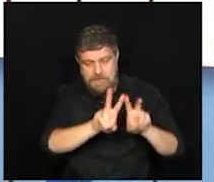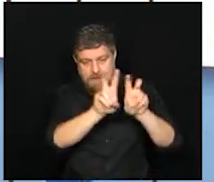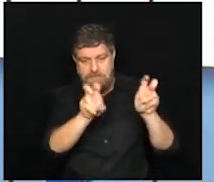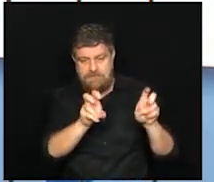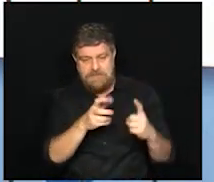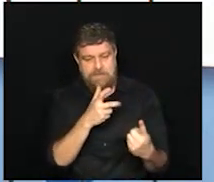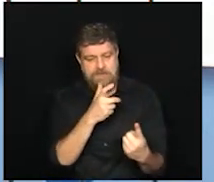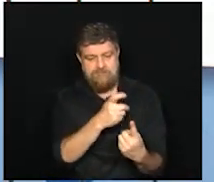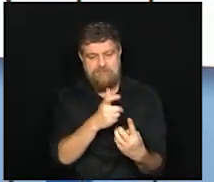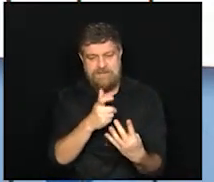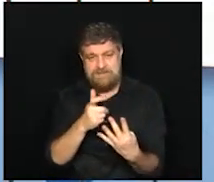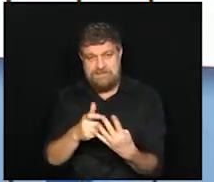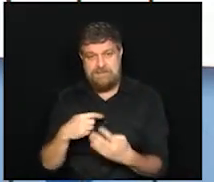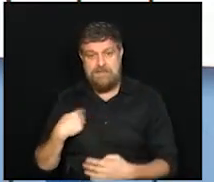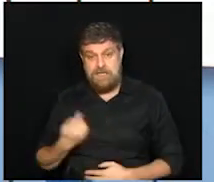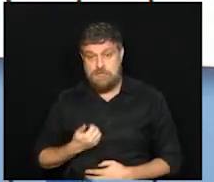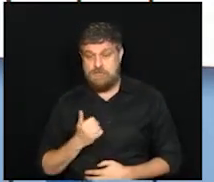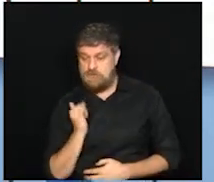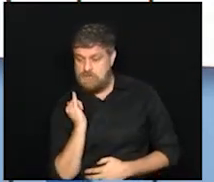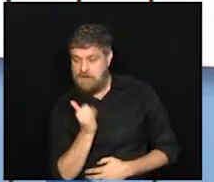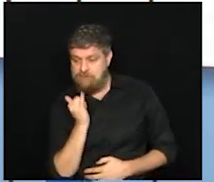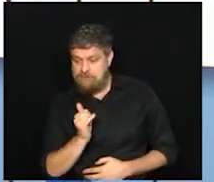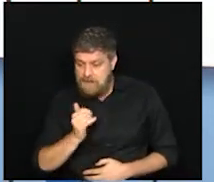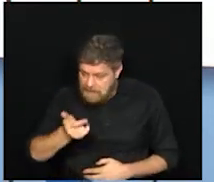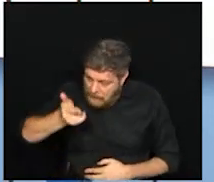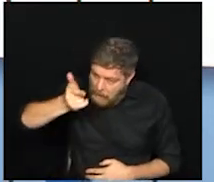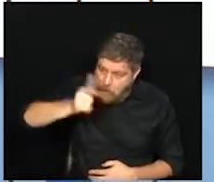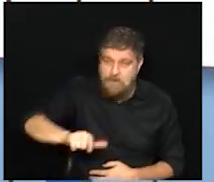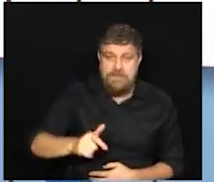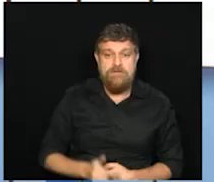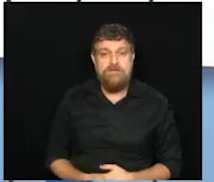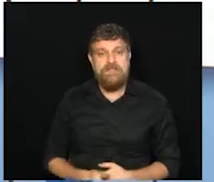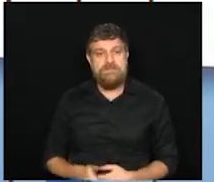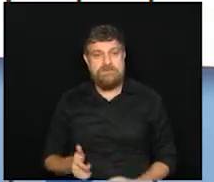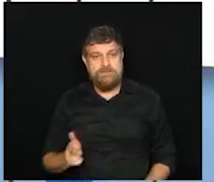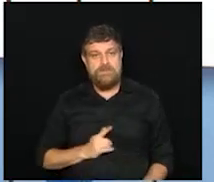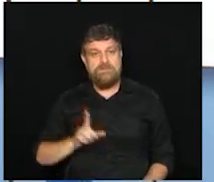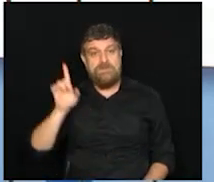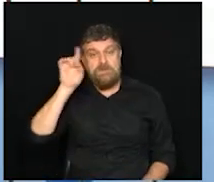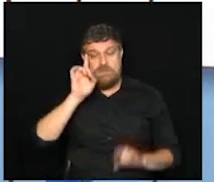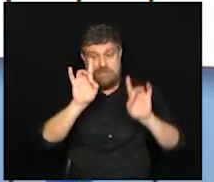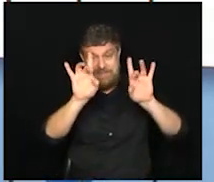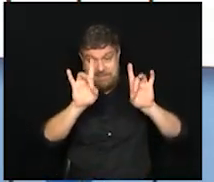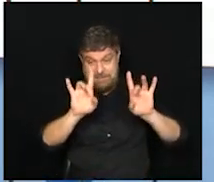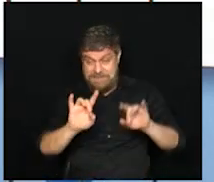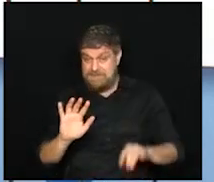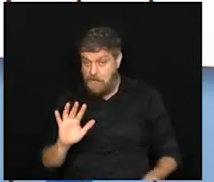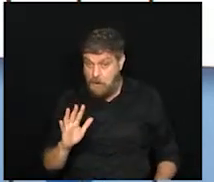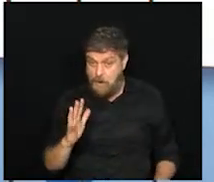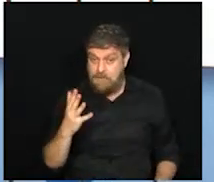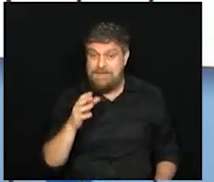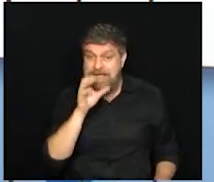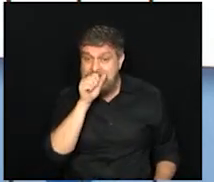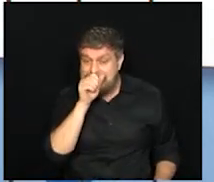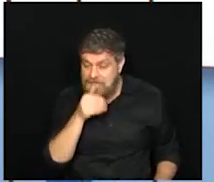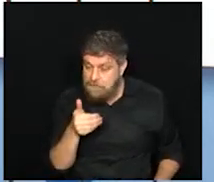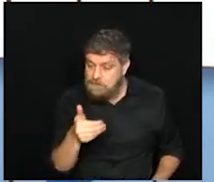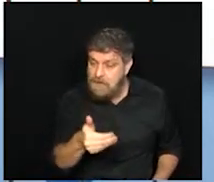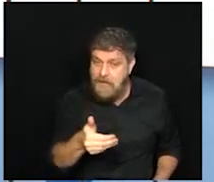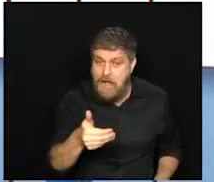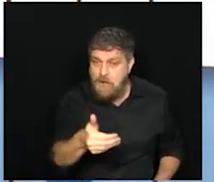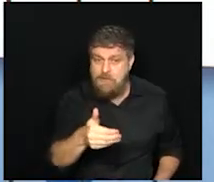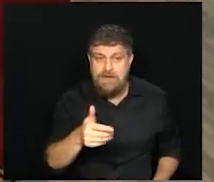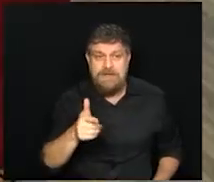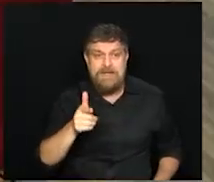olha, adianta não, repete, porque falamos ontem. Dia D acontece no próximo sábado